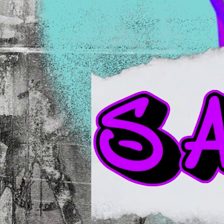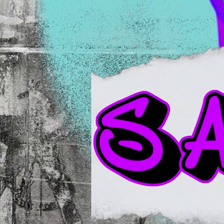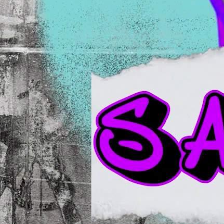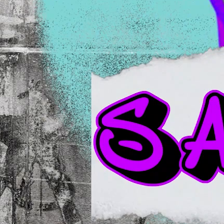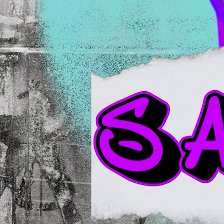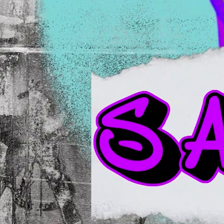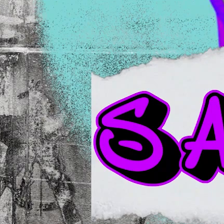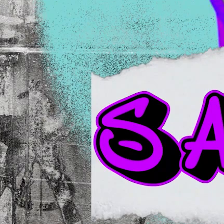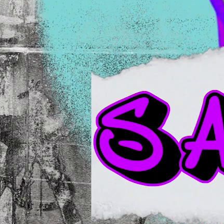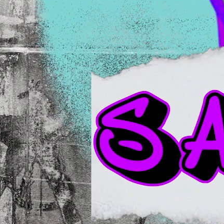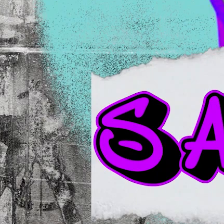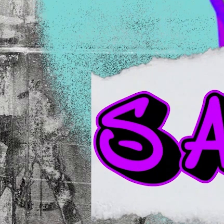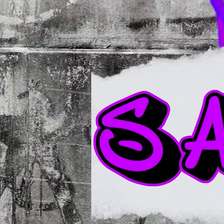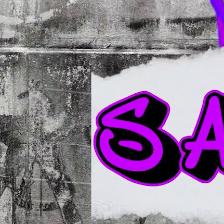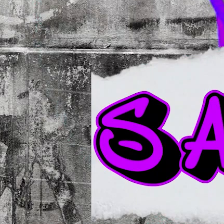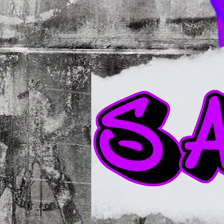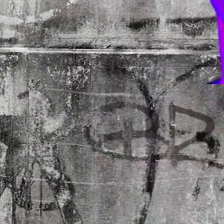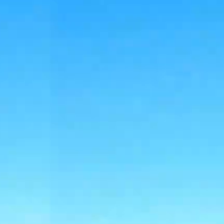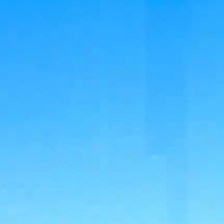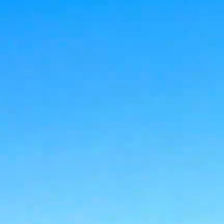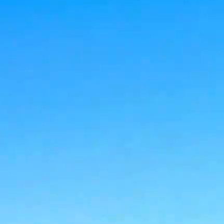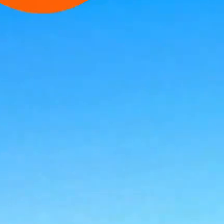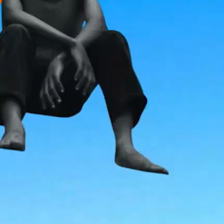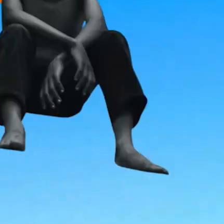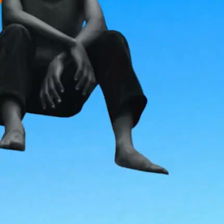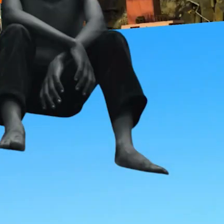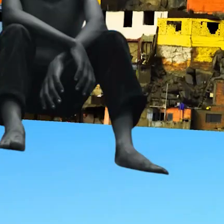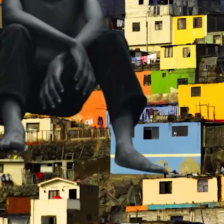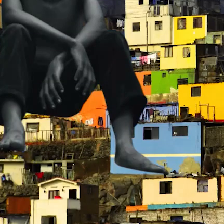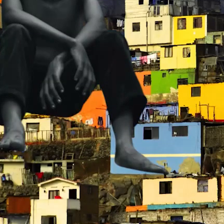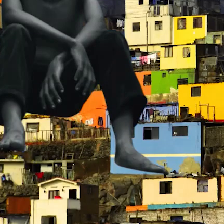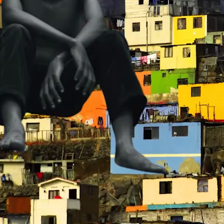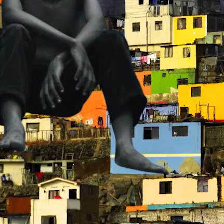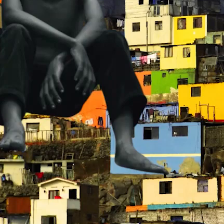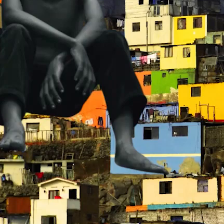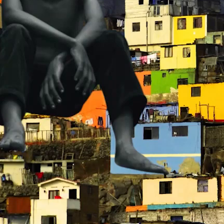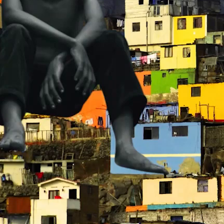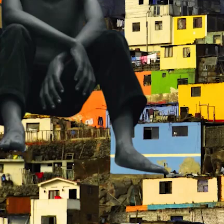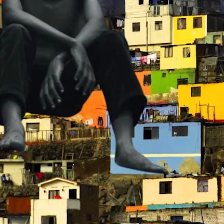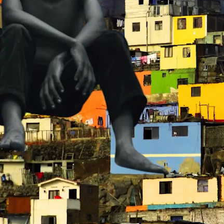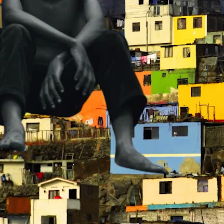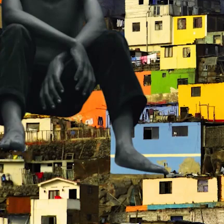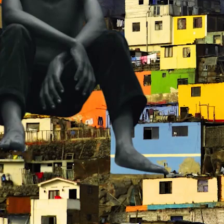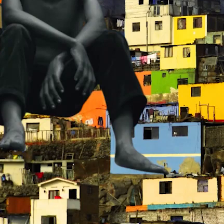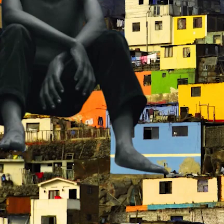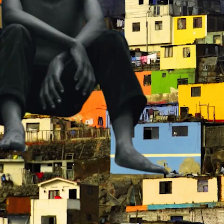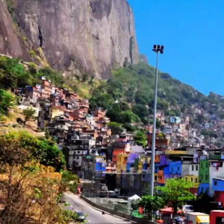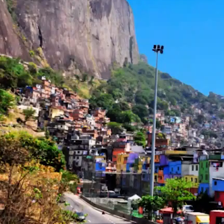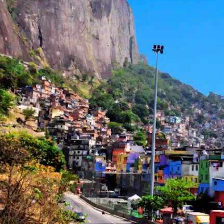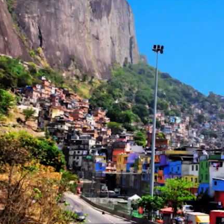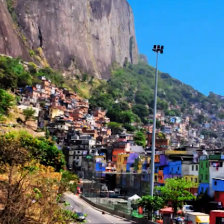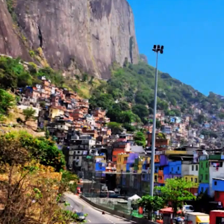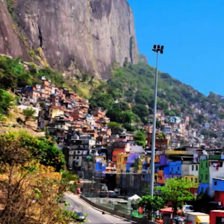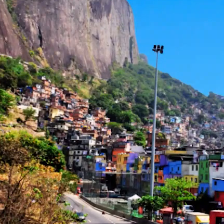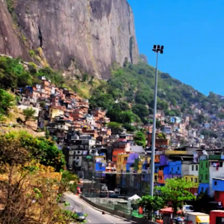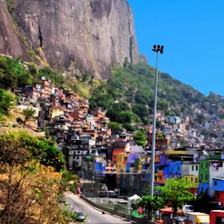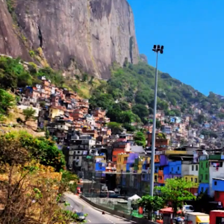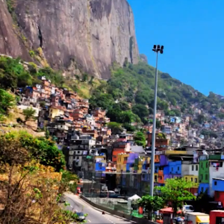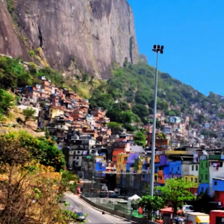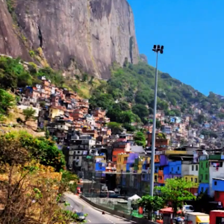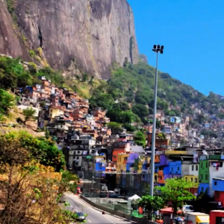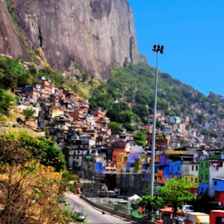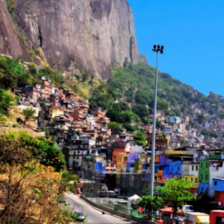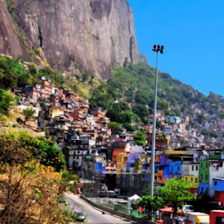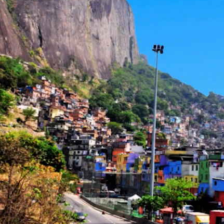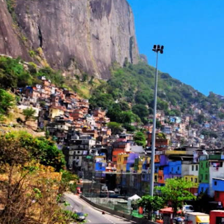Matheus dos Santos, mais conhecido como Sabotagem, que por anos lutou para a visibilidade da vida periférica. E é com essa frase